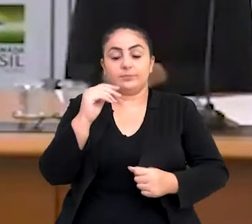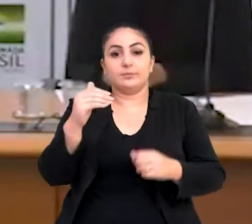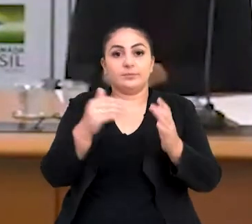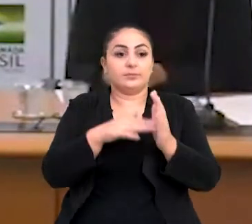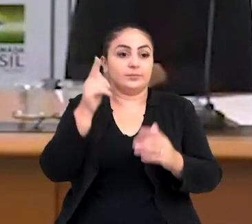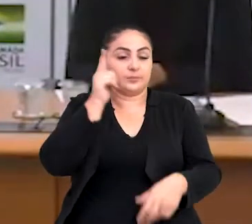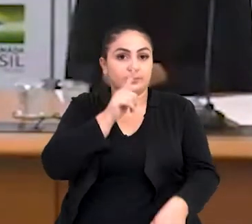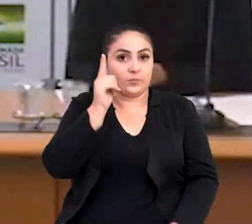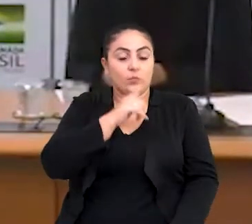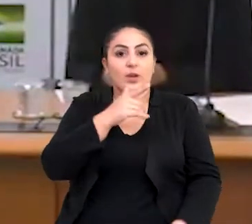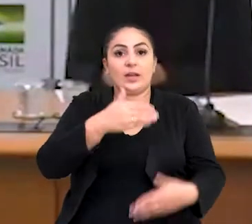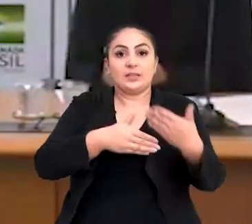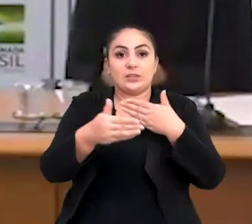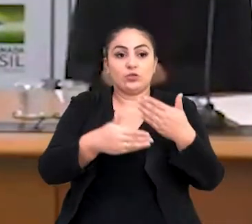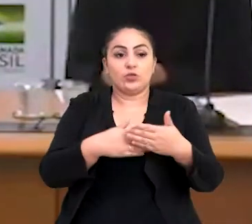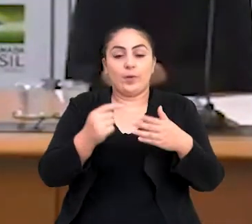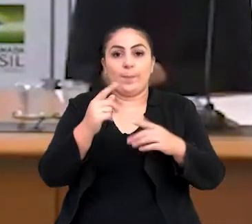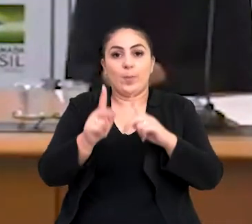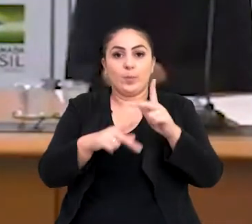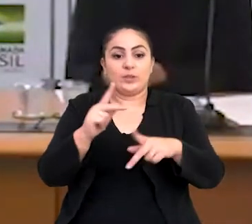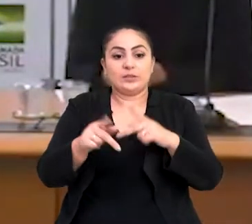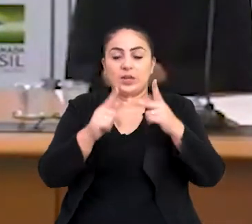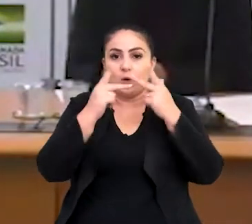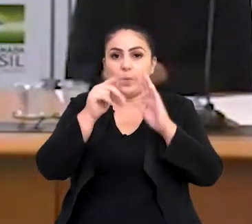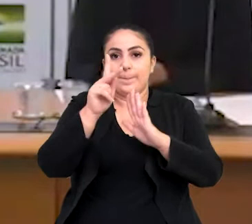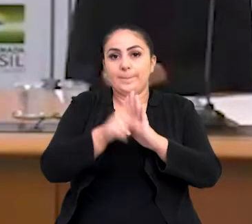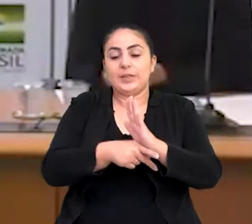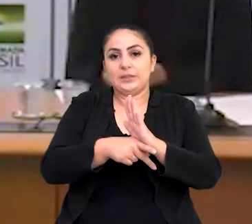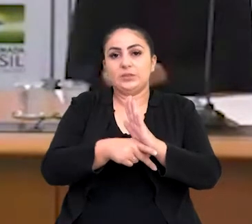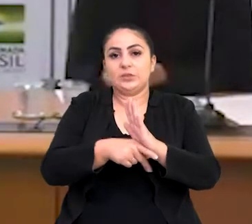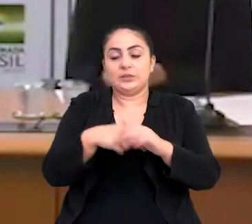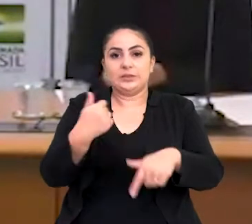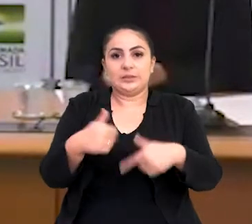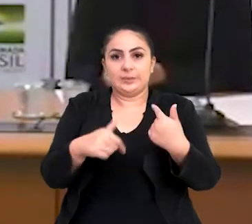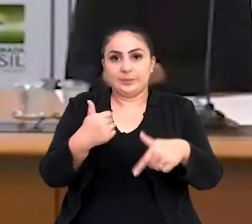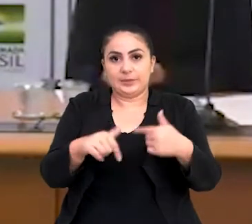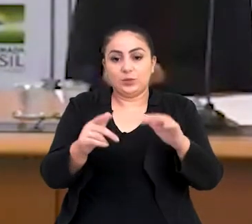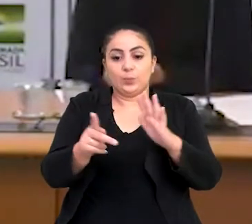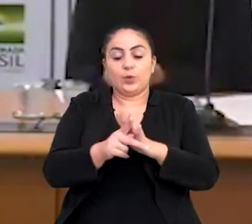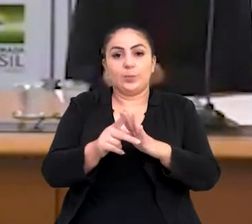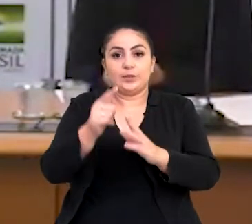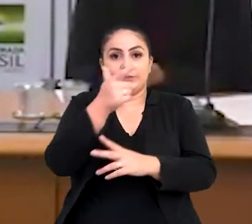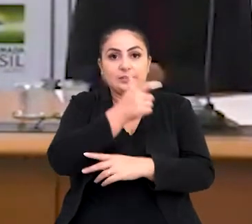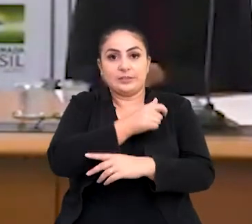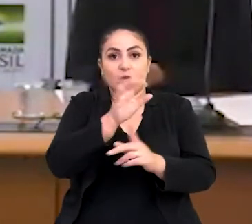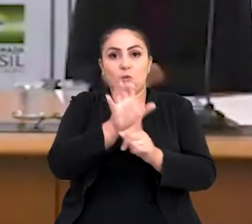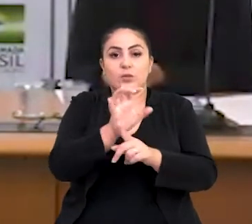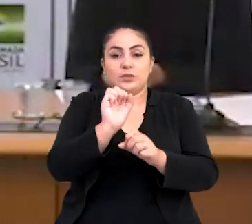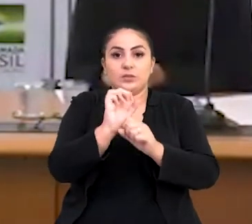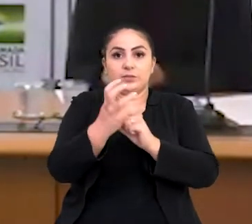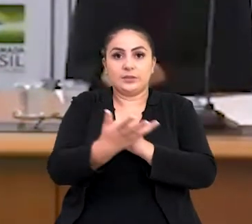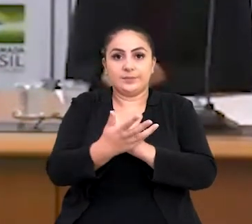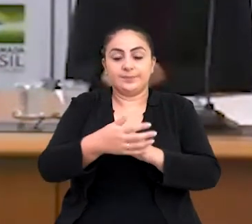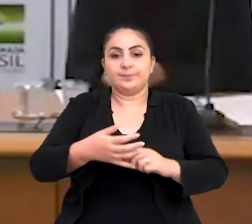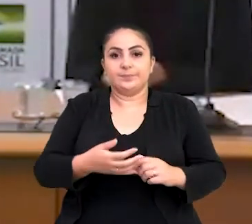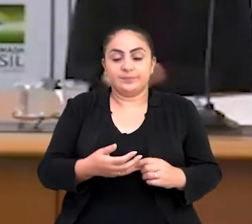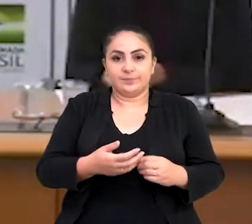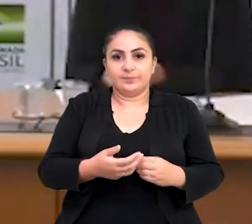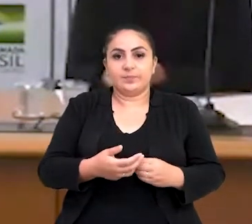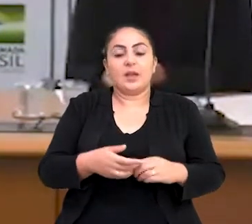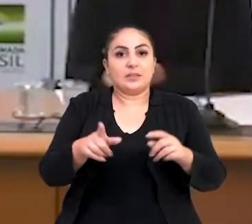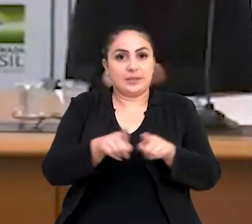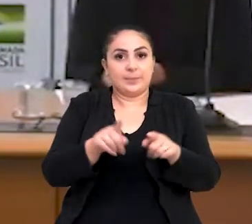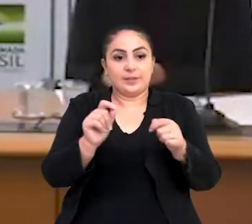municípios, até que nós tenhamos atendido os públicos, conforme o Plano Nacional de Operacionalização da Vacinação contra a